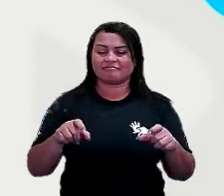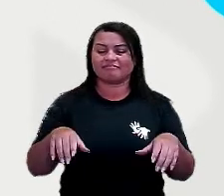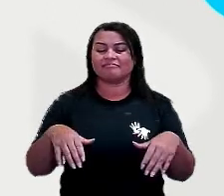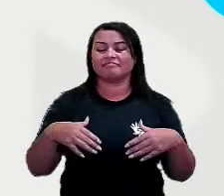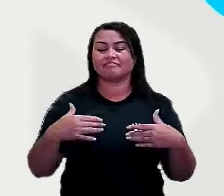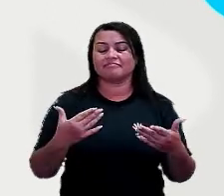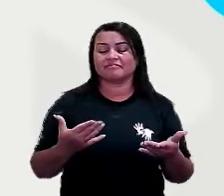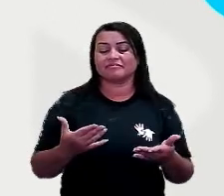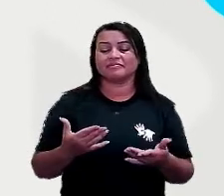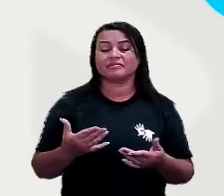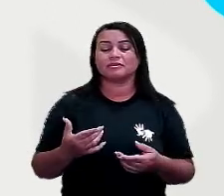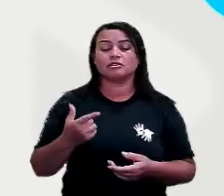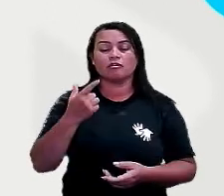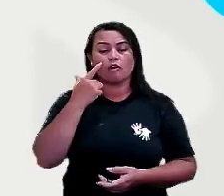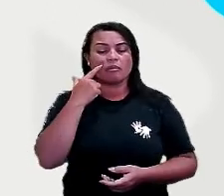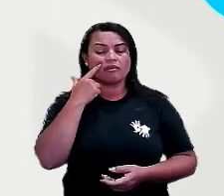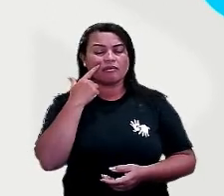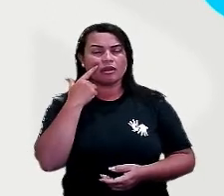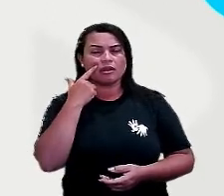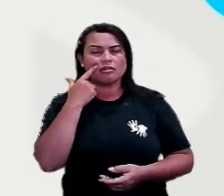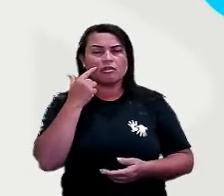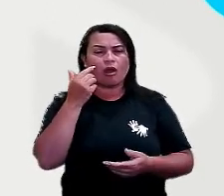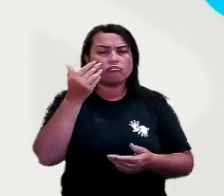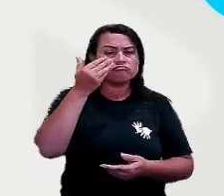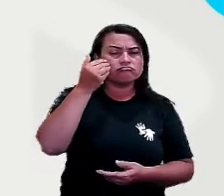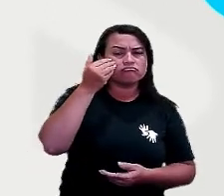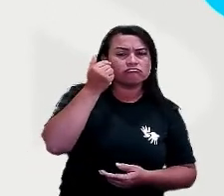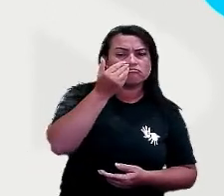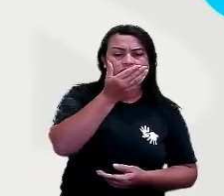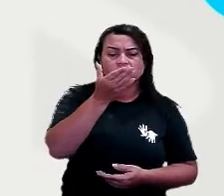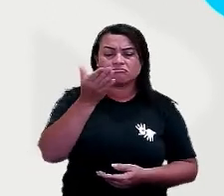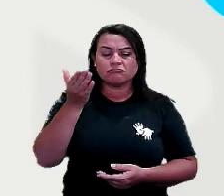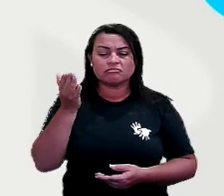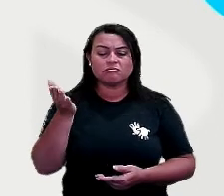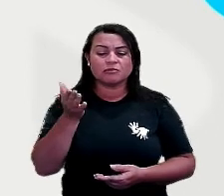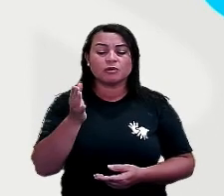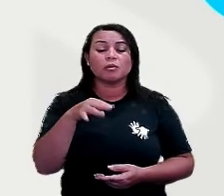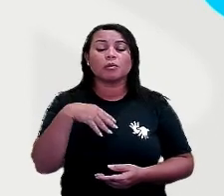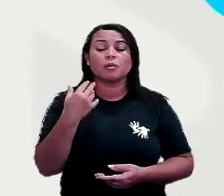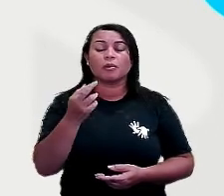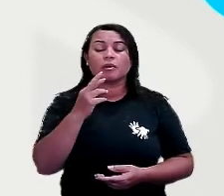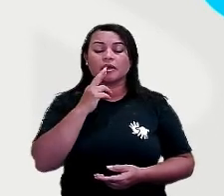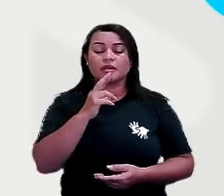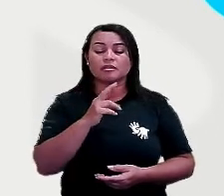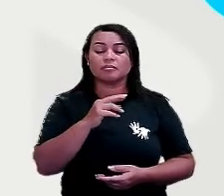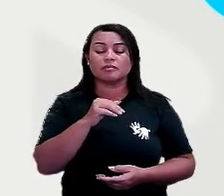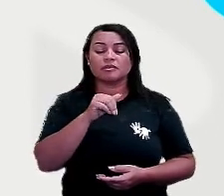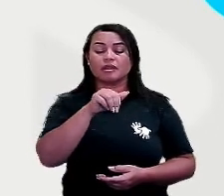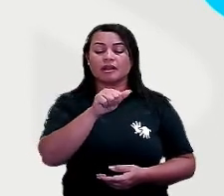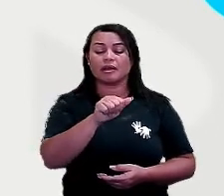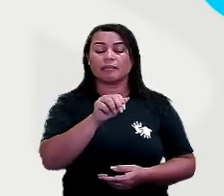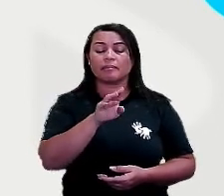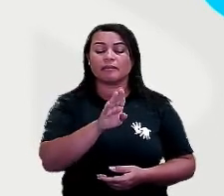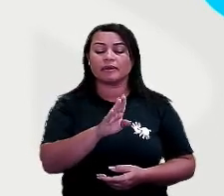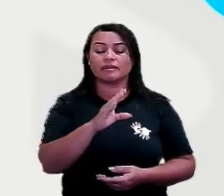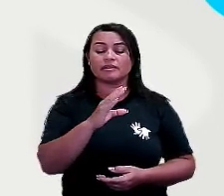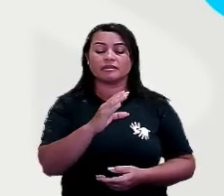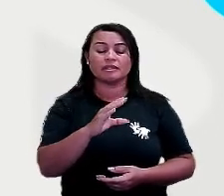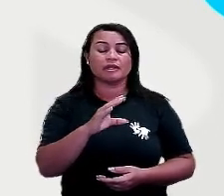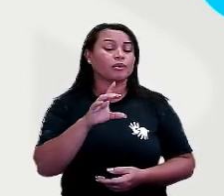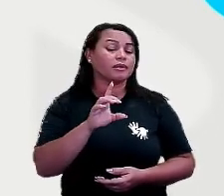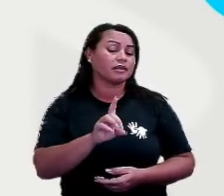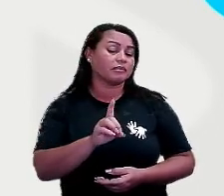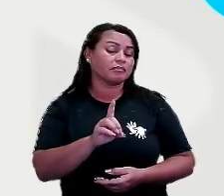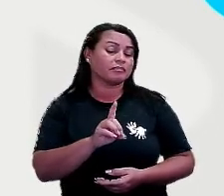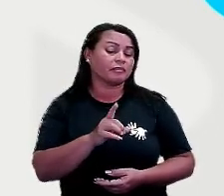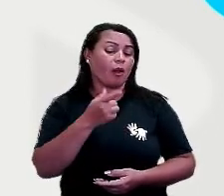Pronto. Então é isso. Então, observando aqui, a gente preencheu. Então, a gente marcaria a letra A, B, C